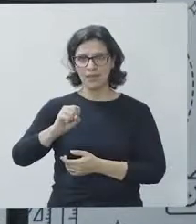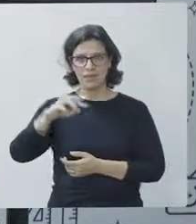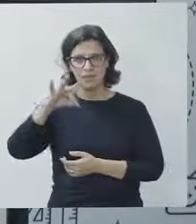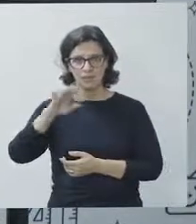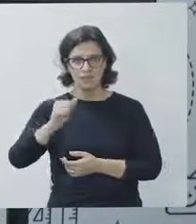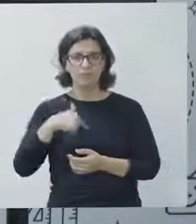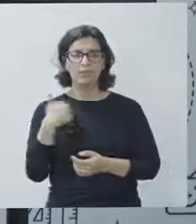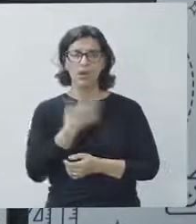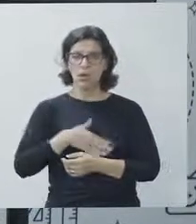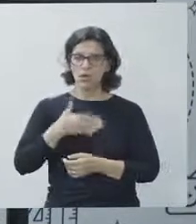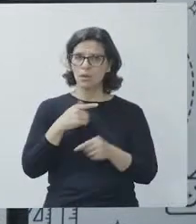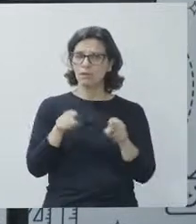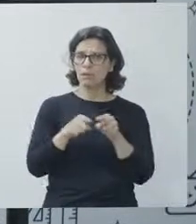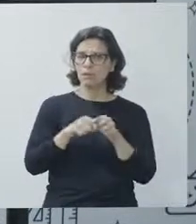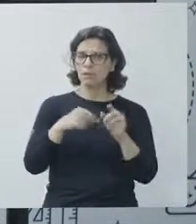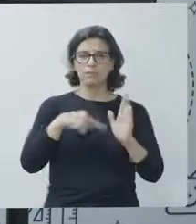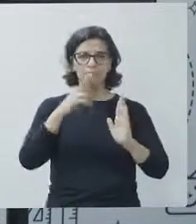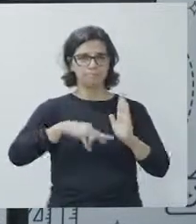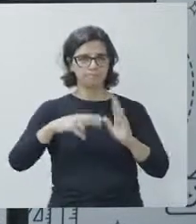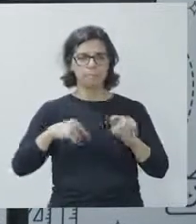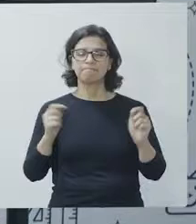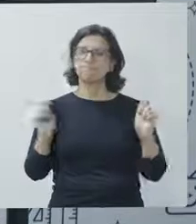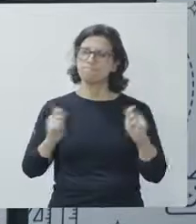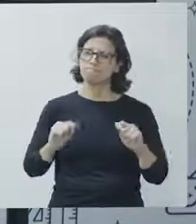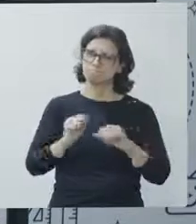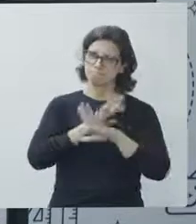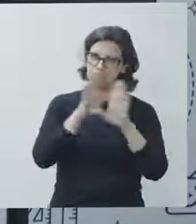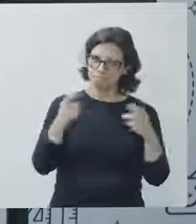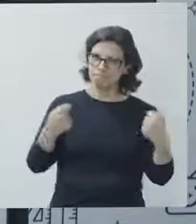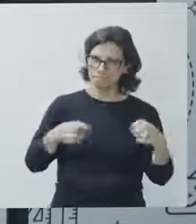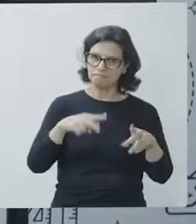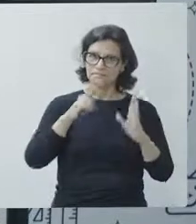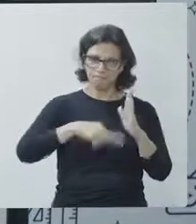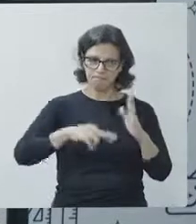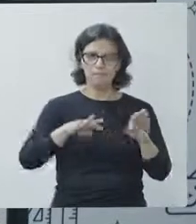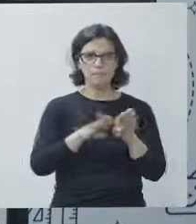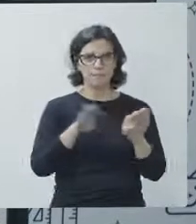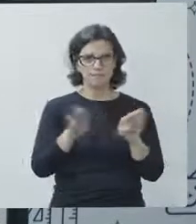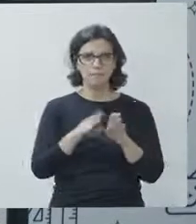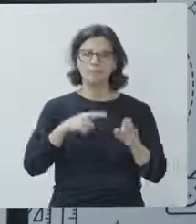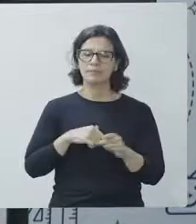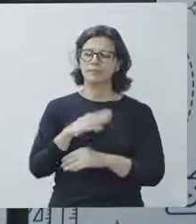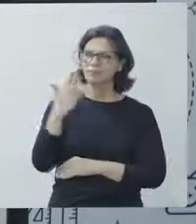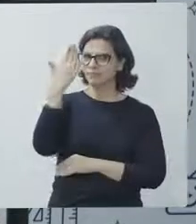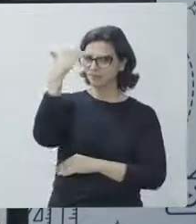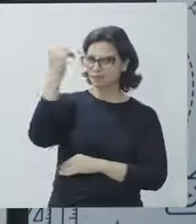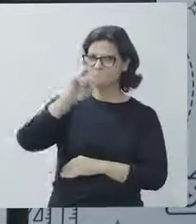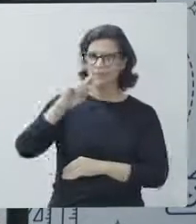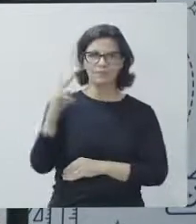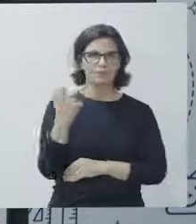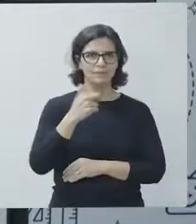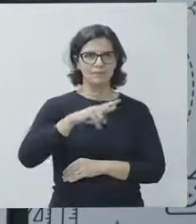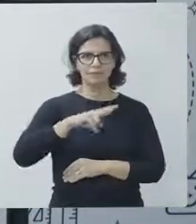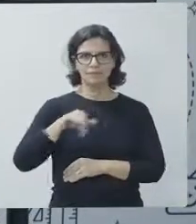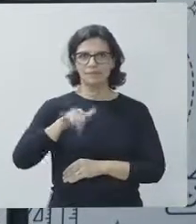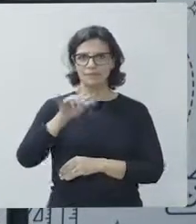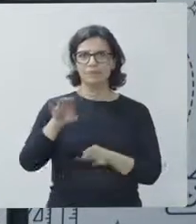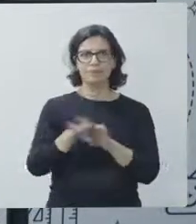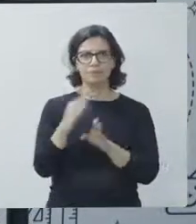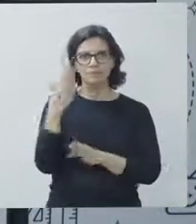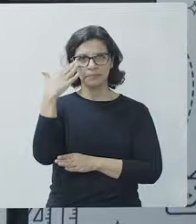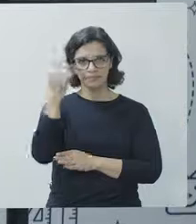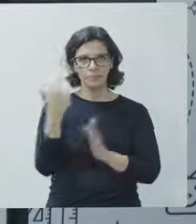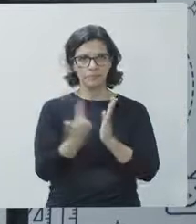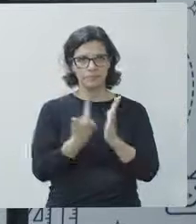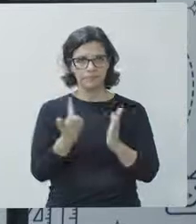isso? Se você gosta dessa literatura, claro que não pode ficar de fora quem? O nosso conhecido Harry Potter, tão famoso,